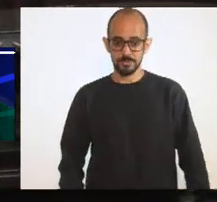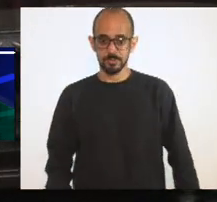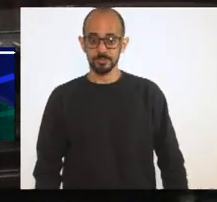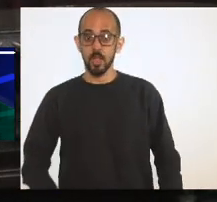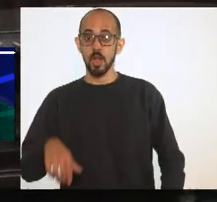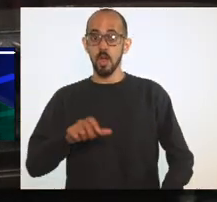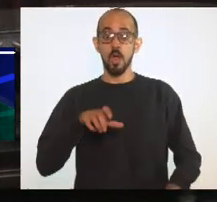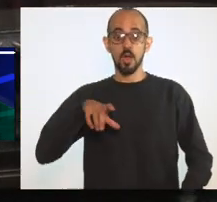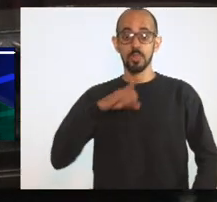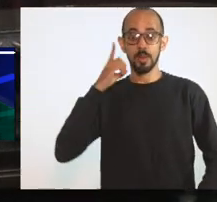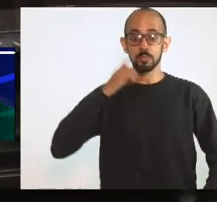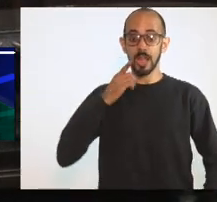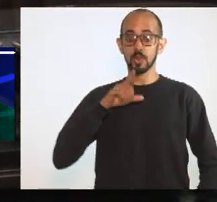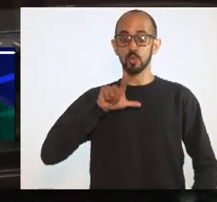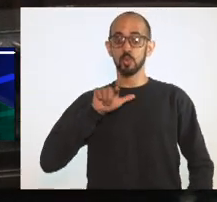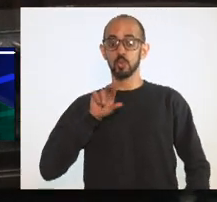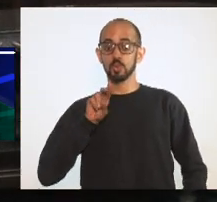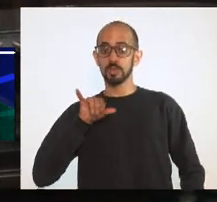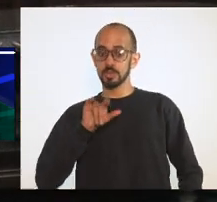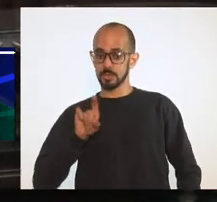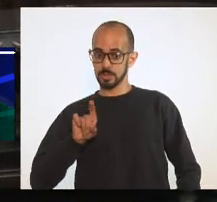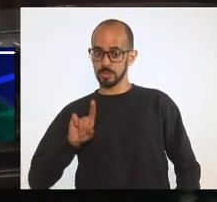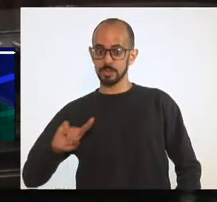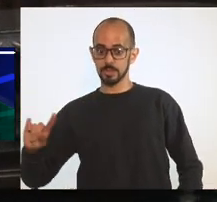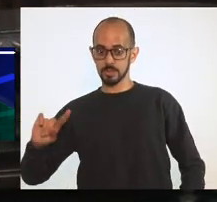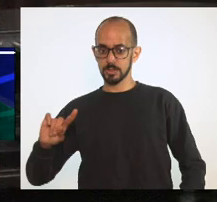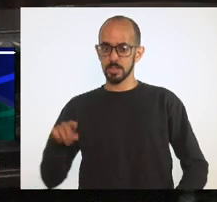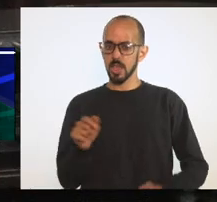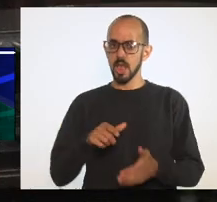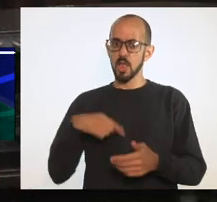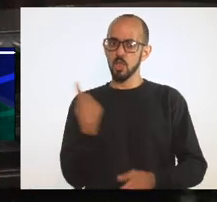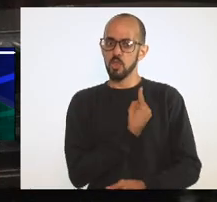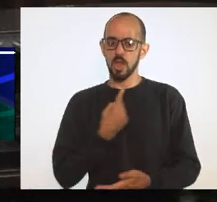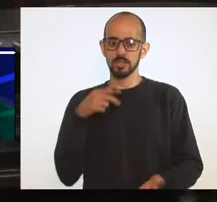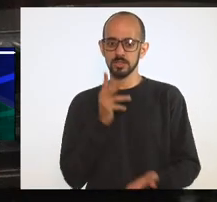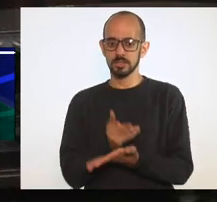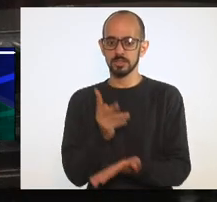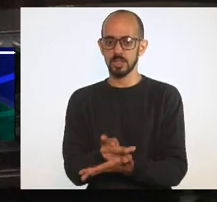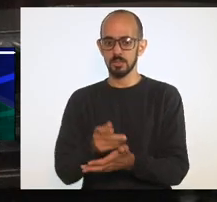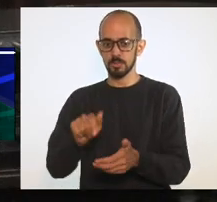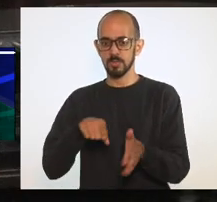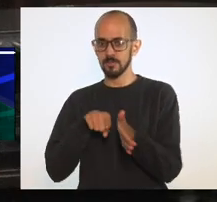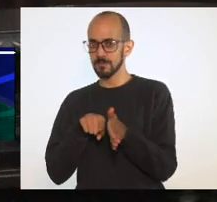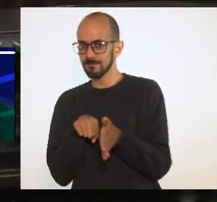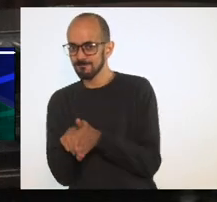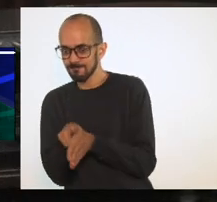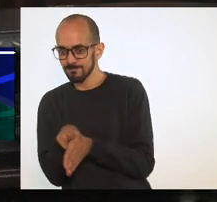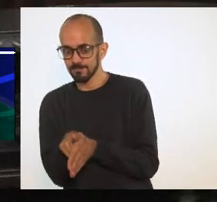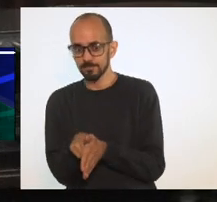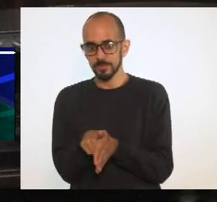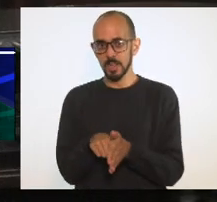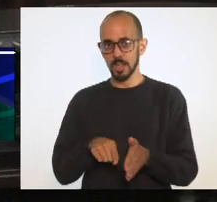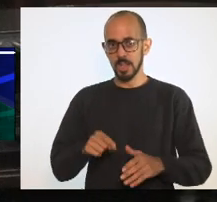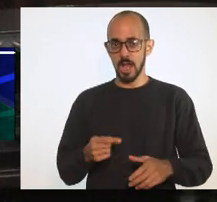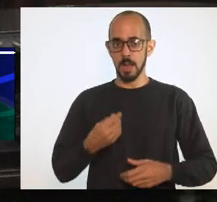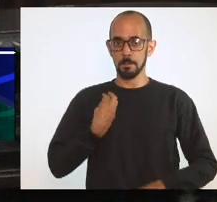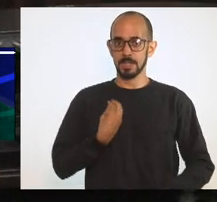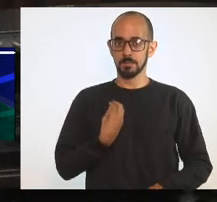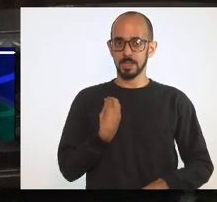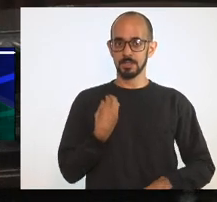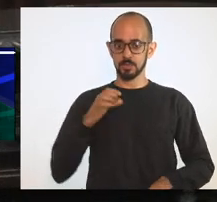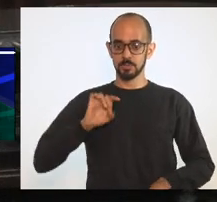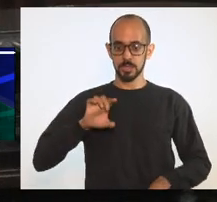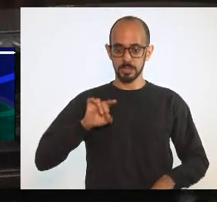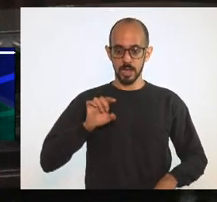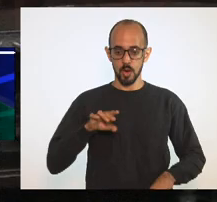Paulo. Luiz, o nosso sonho sempre foi fiscalizar as participações especiais. Já de alguns anos para cá, a gente